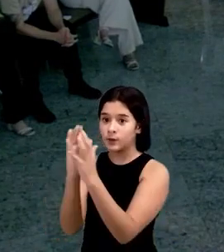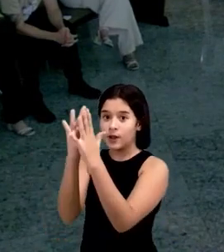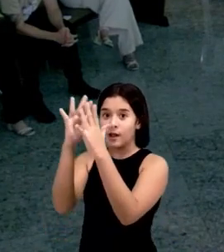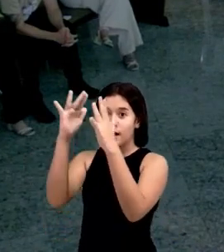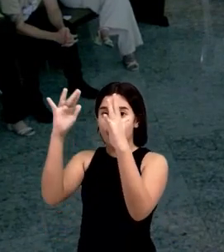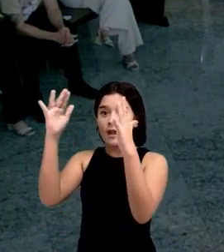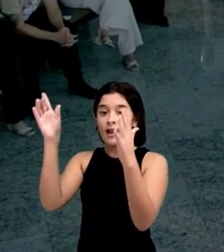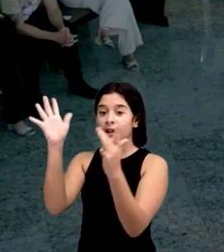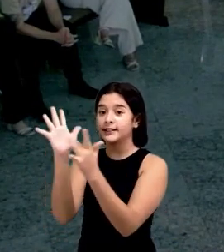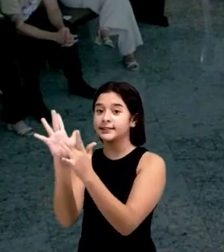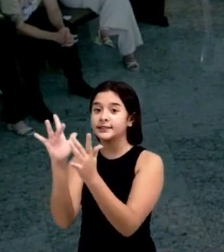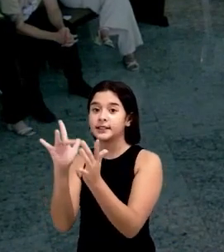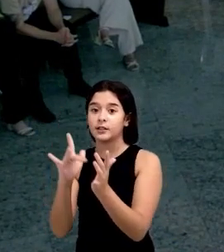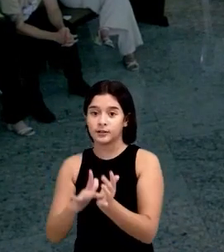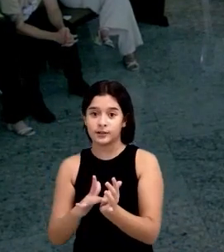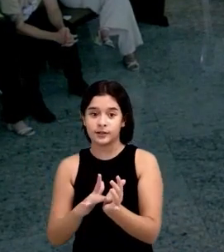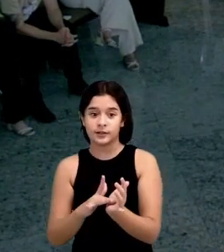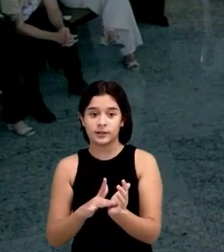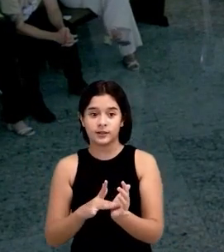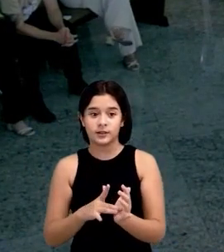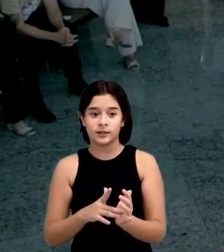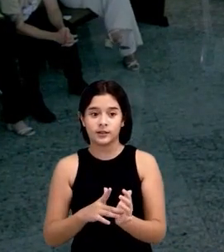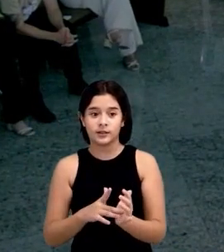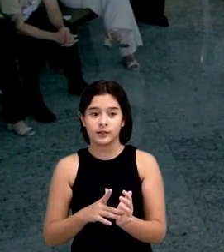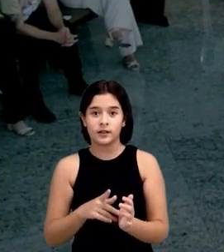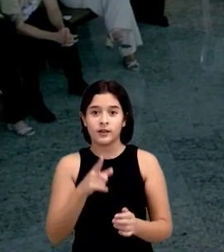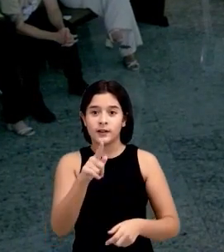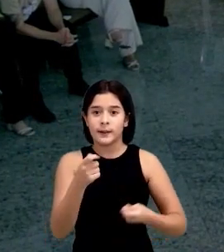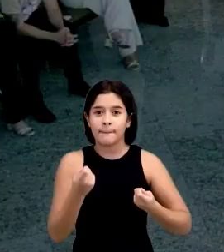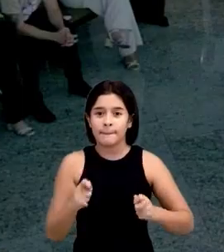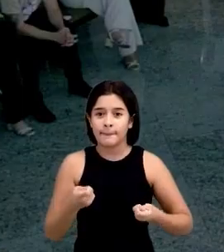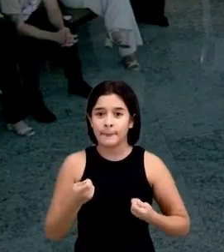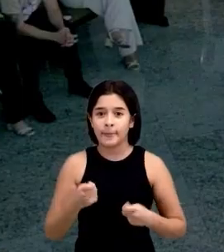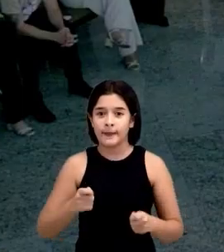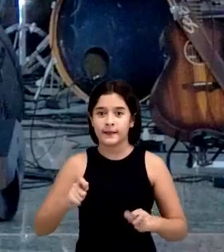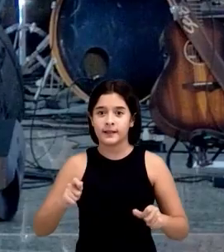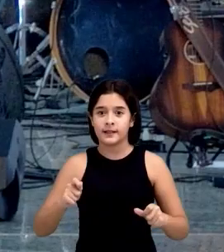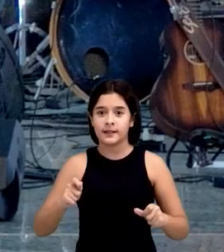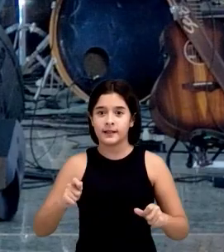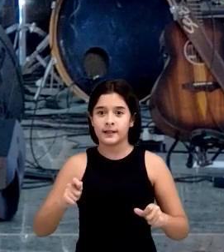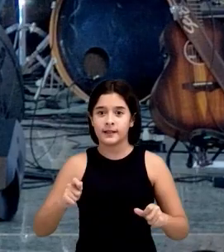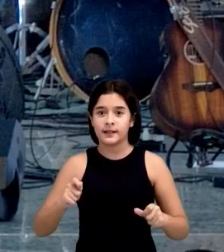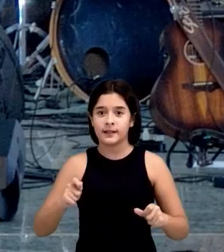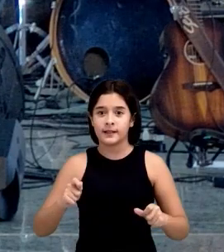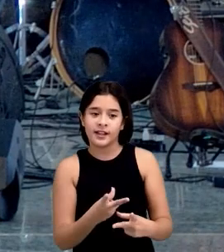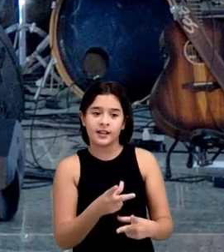de destaque. Você precisa destacar o caminho da salvação.